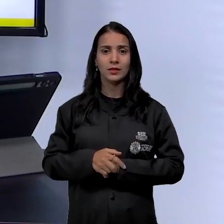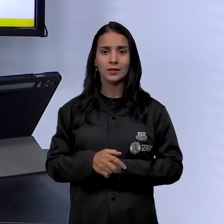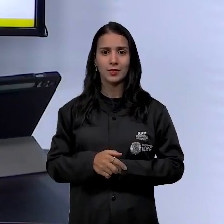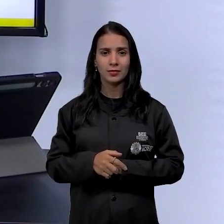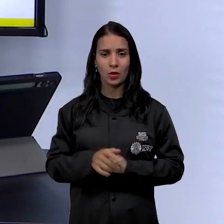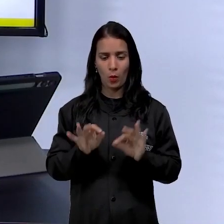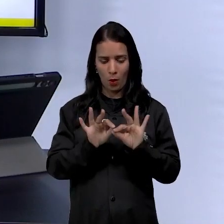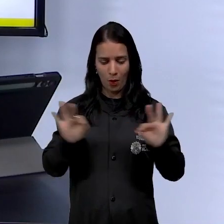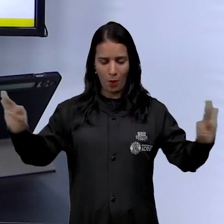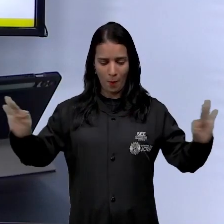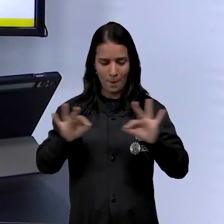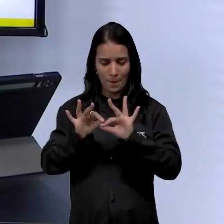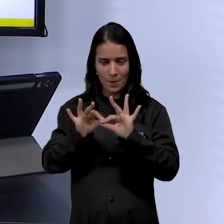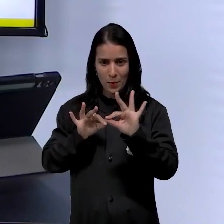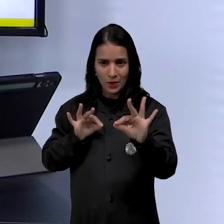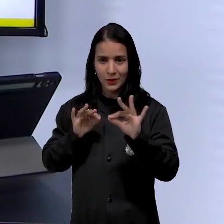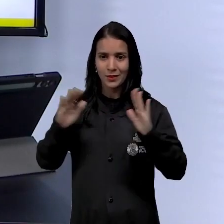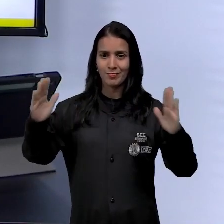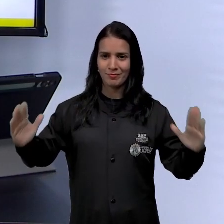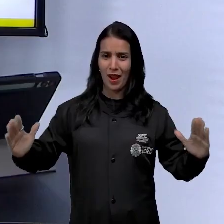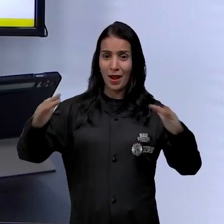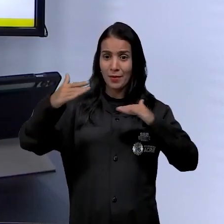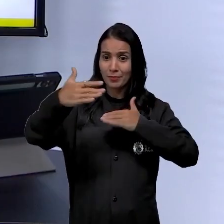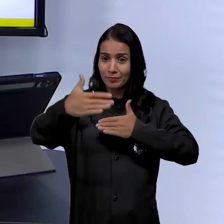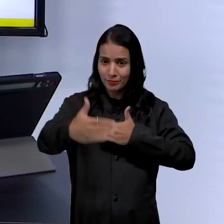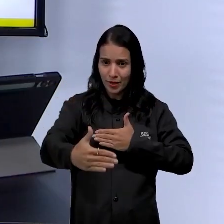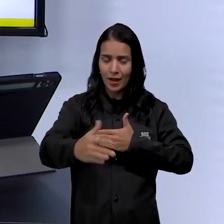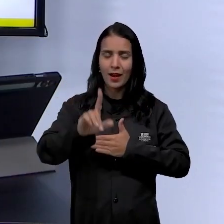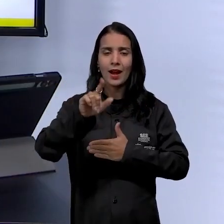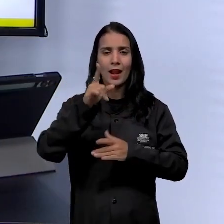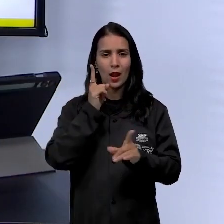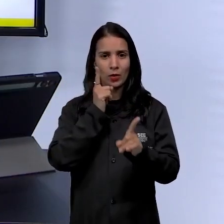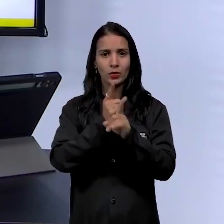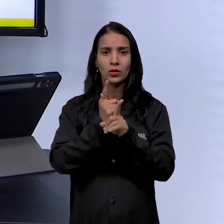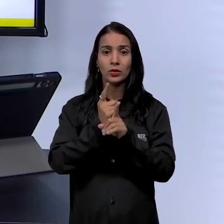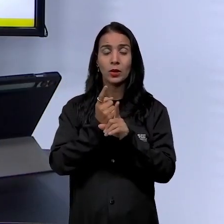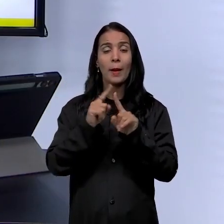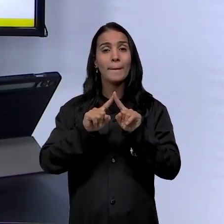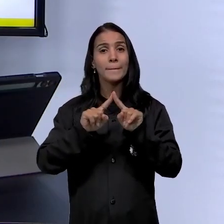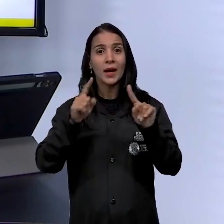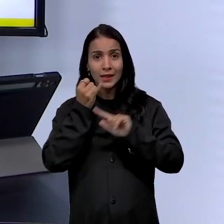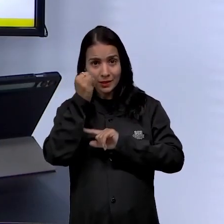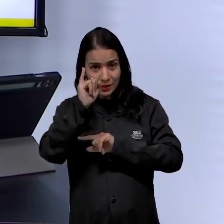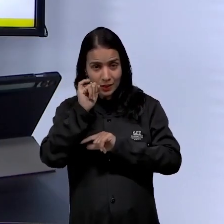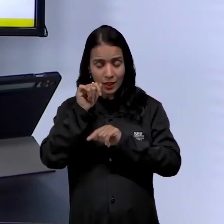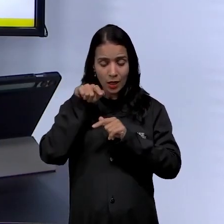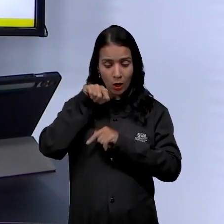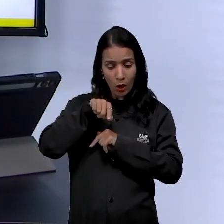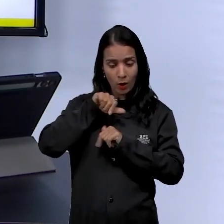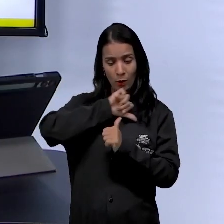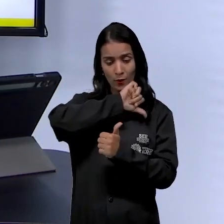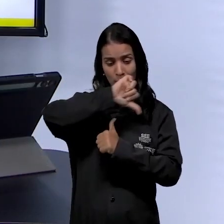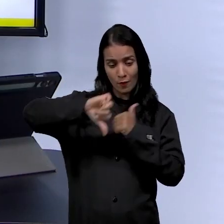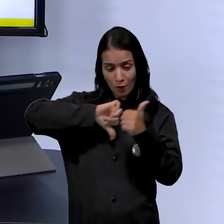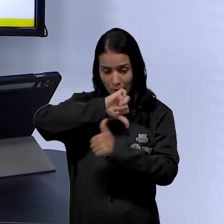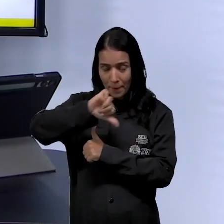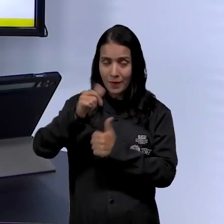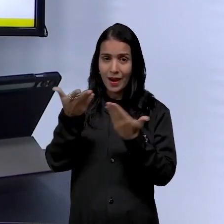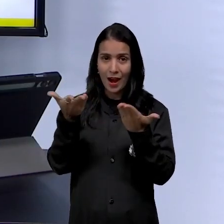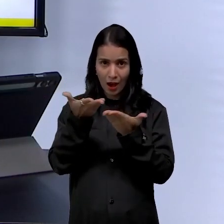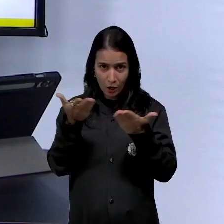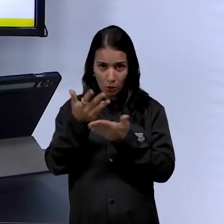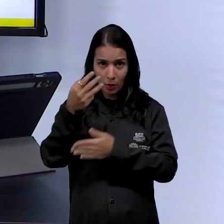Ok. Agora, se você quiser transformar essa unidade de volumes que está em centímetros cúbicos para